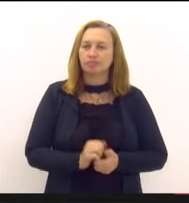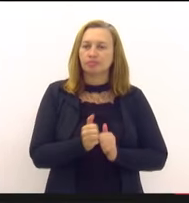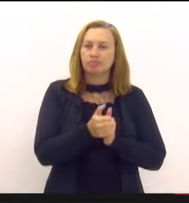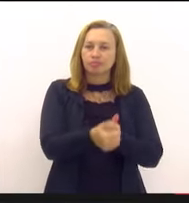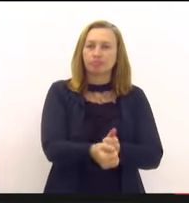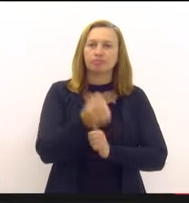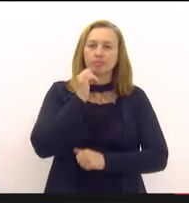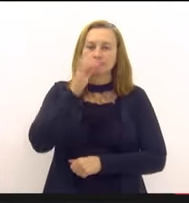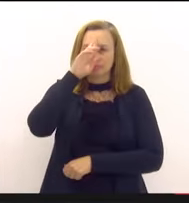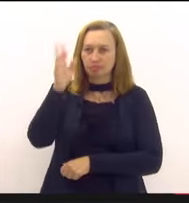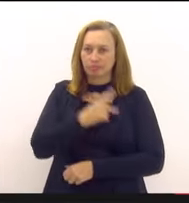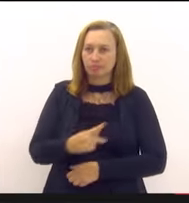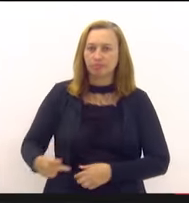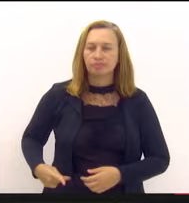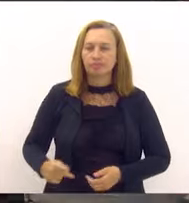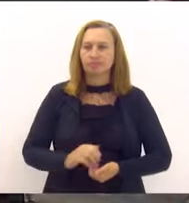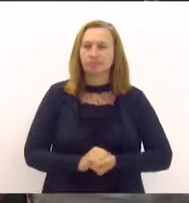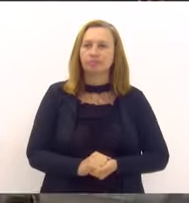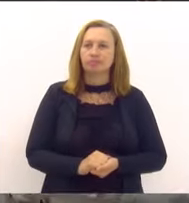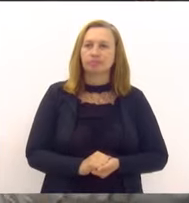Acompanho o relator, senhor presidente.